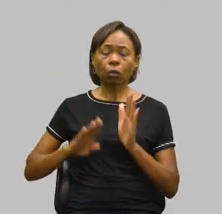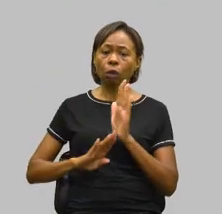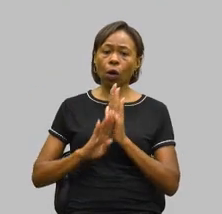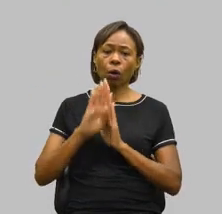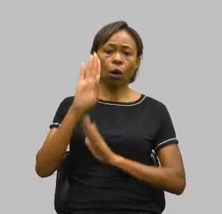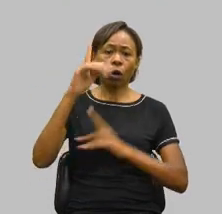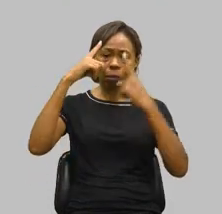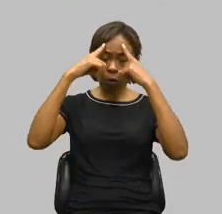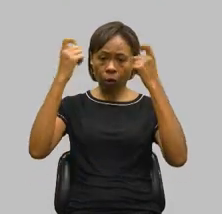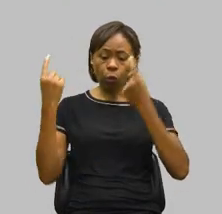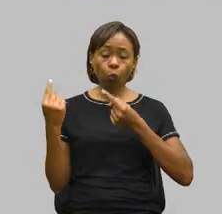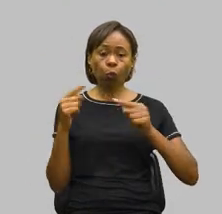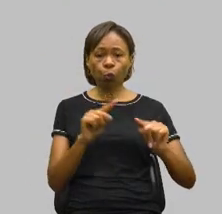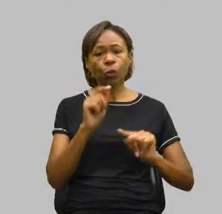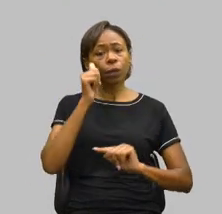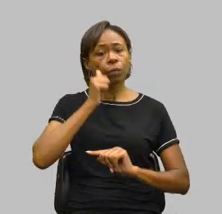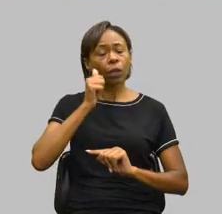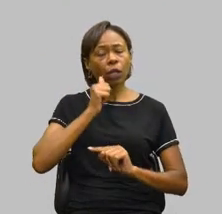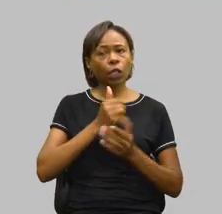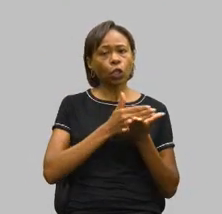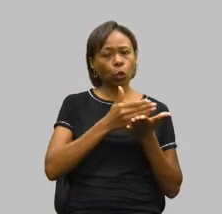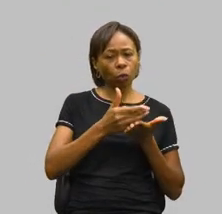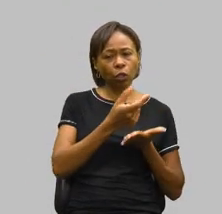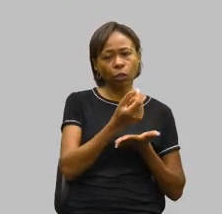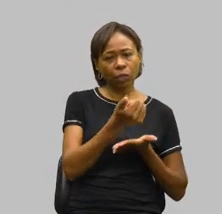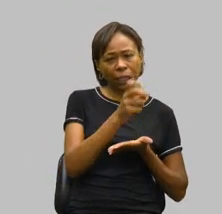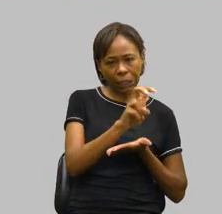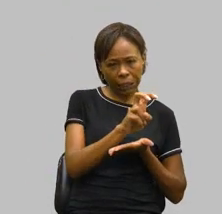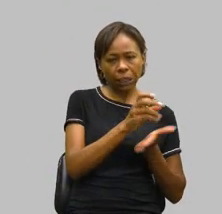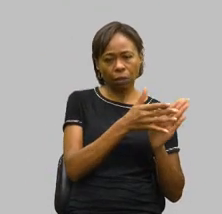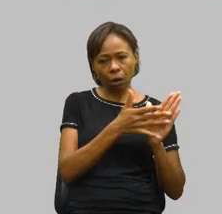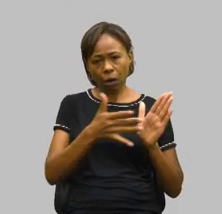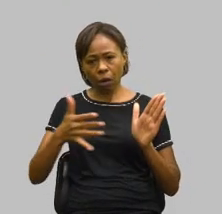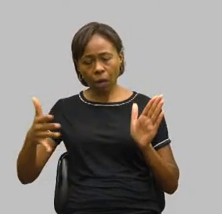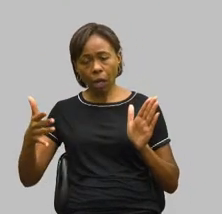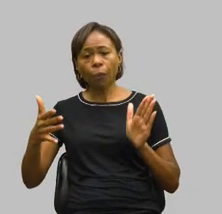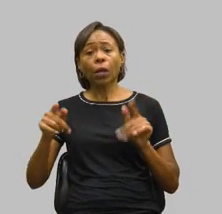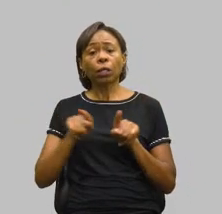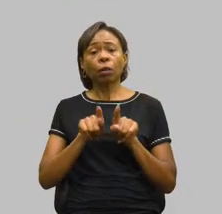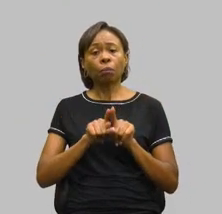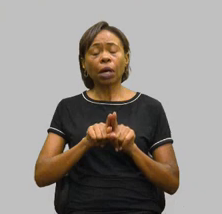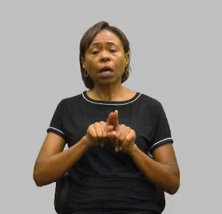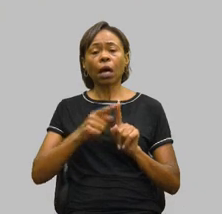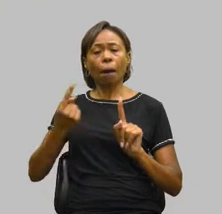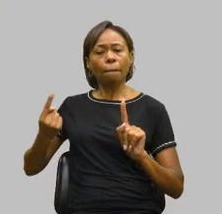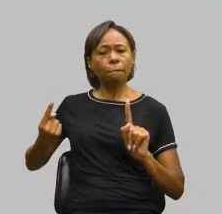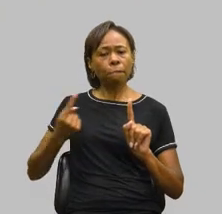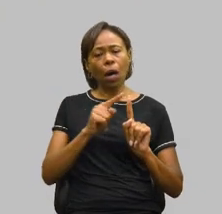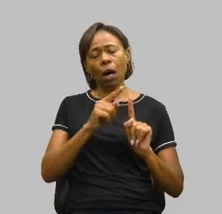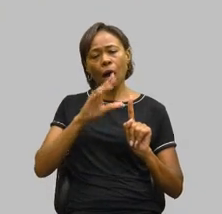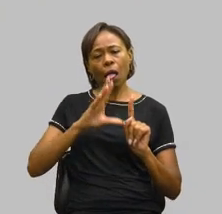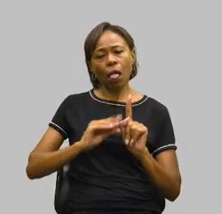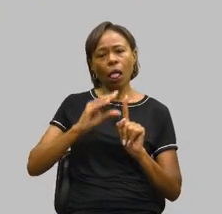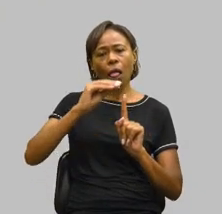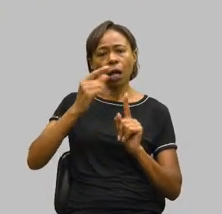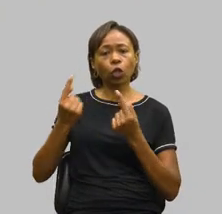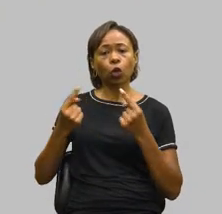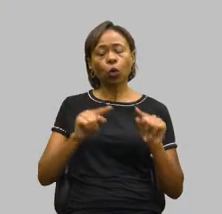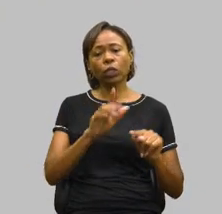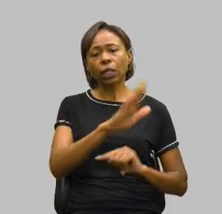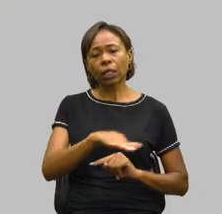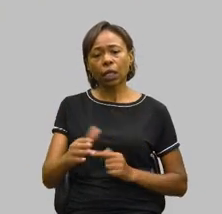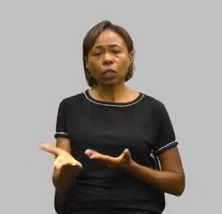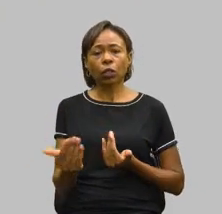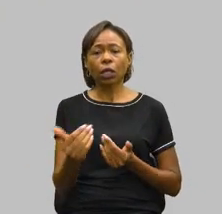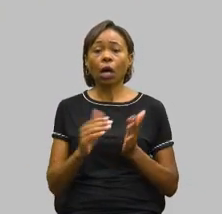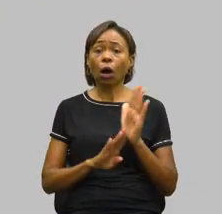mulheres desde 2015 os abusos contra crianças e adolescentes aumentaram em